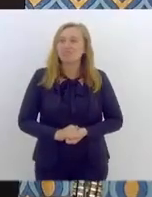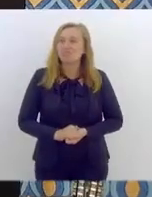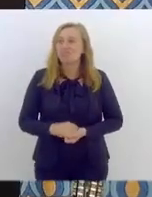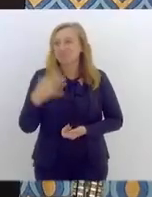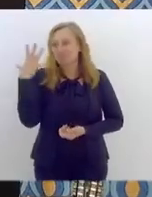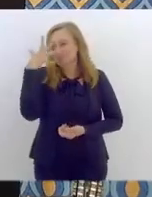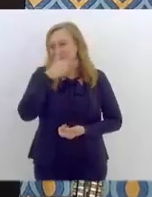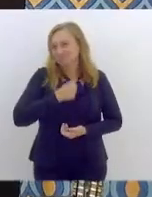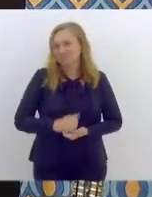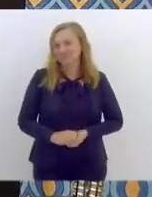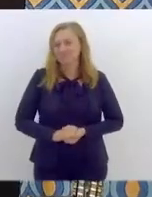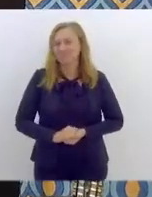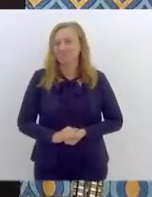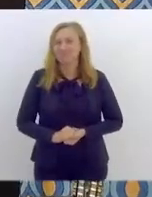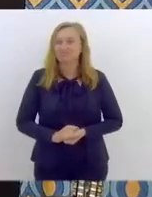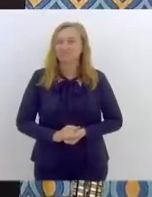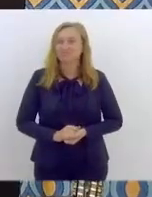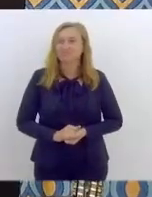lindo.